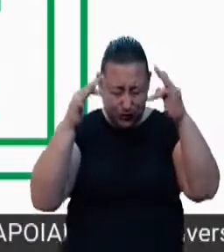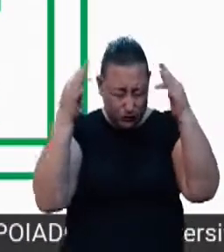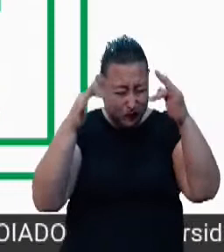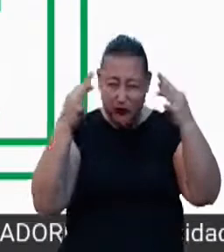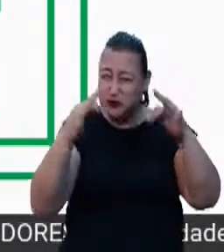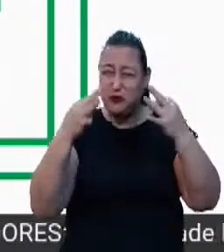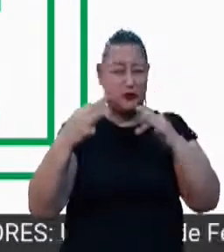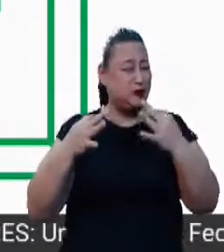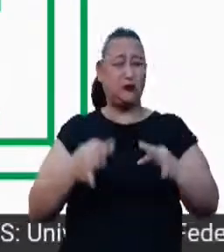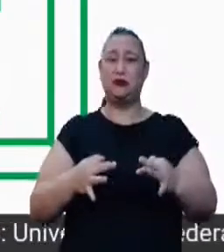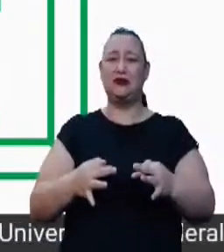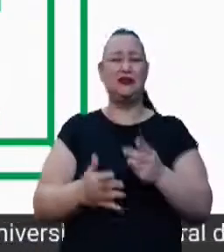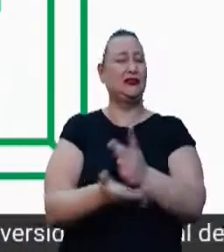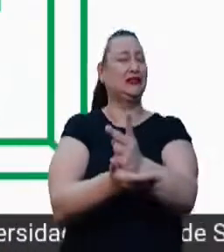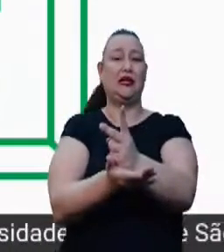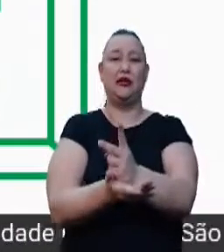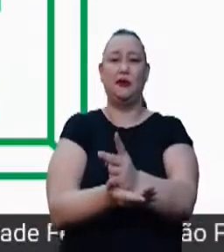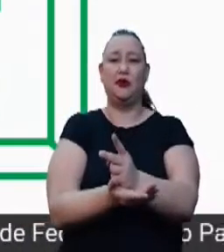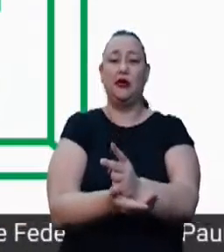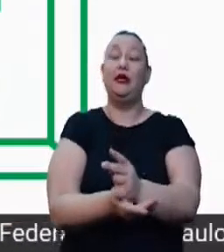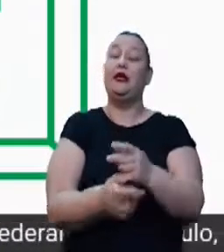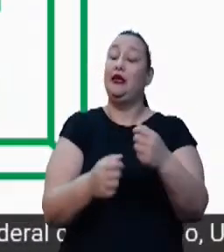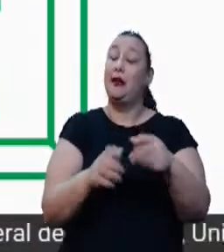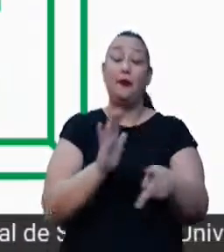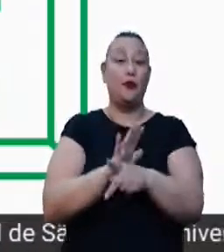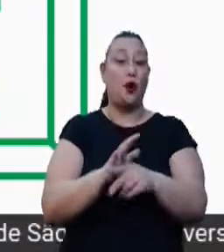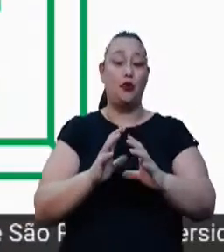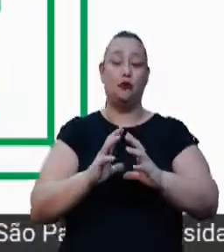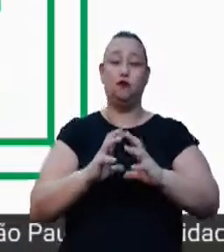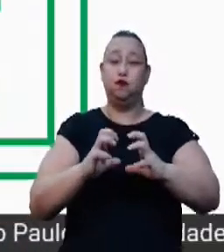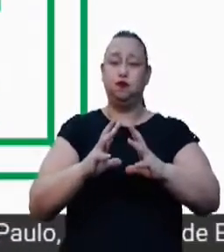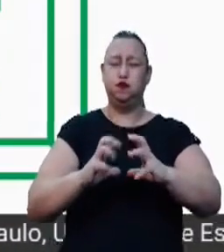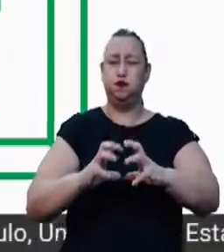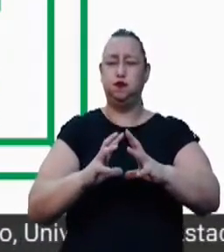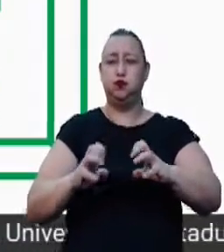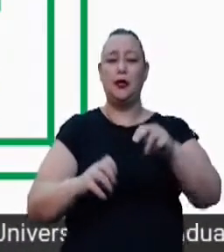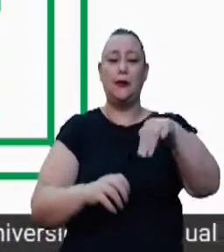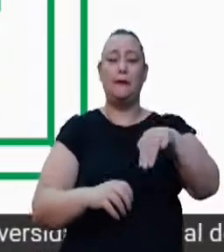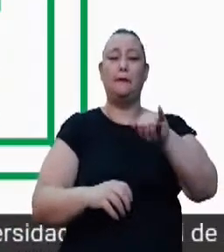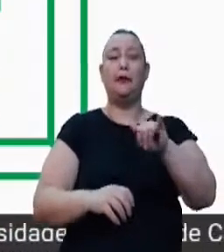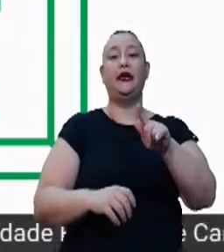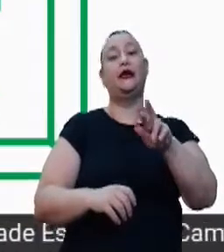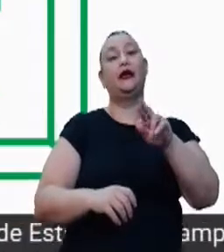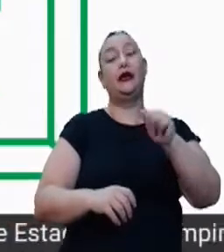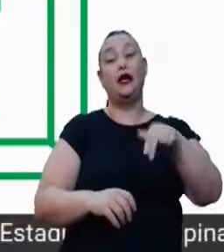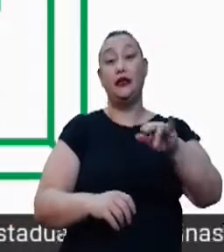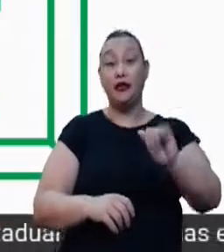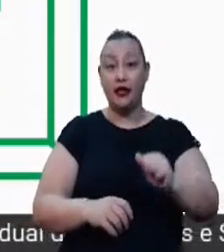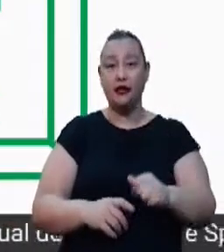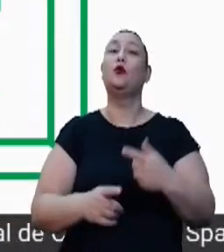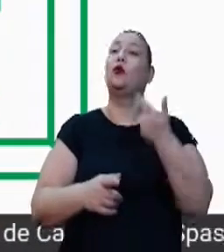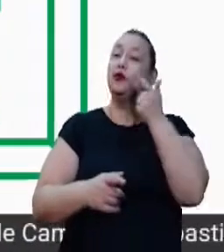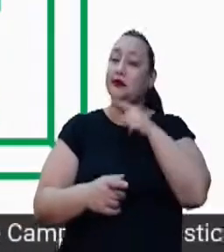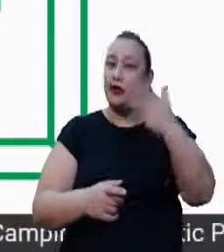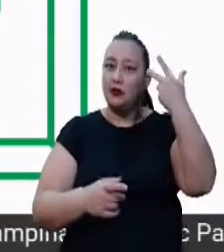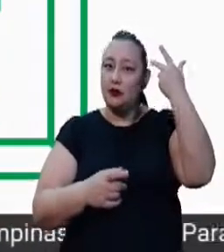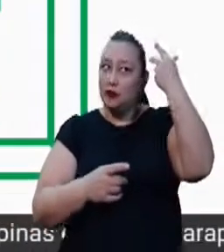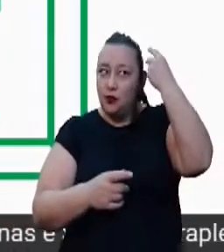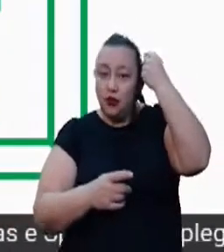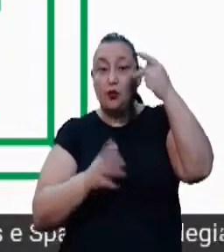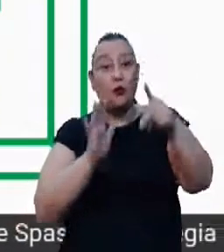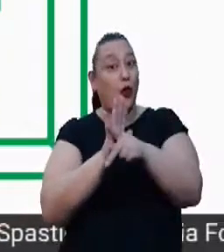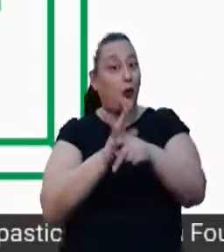têm é um estímulo muscular que causa essa migrânia. Então você consegue aplicar toxina naquele